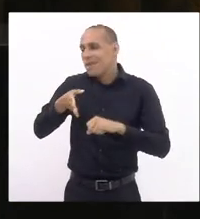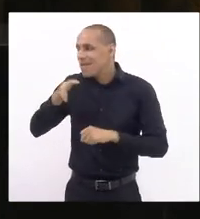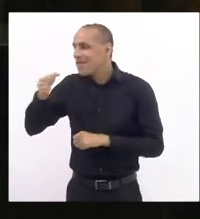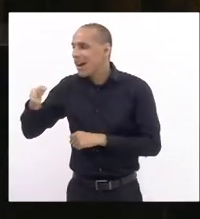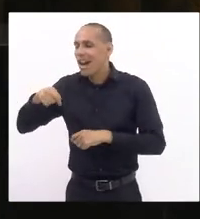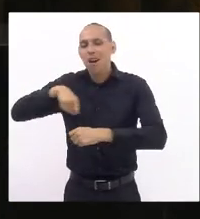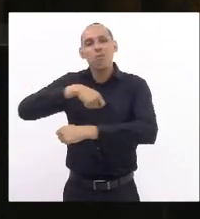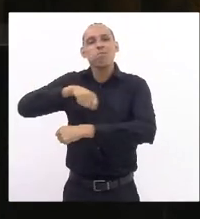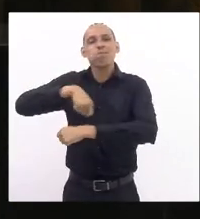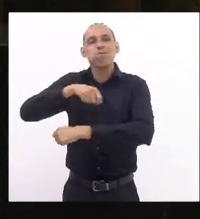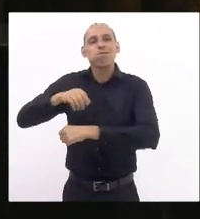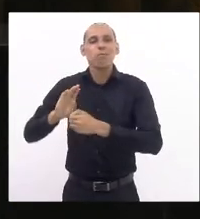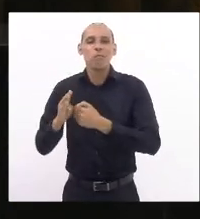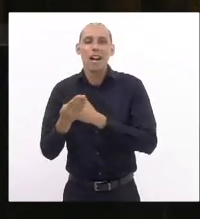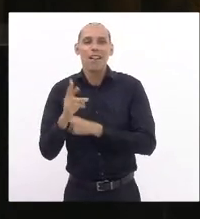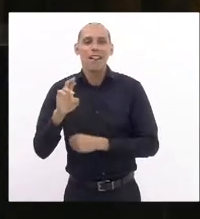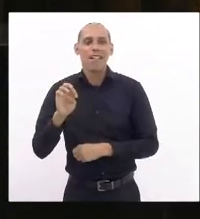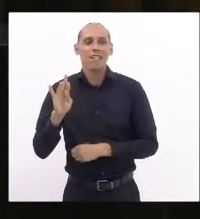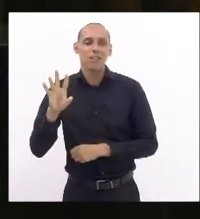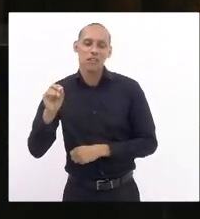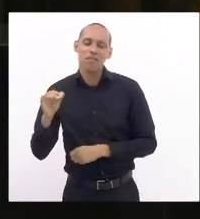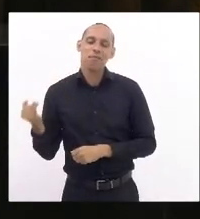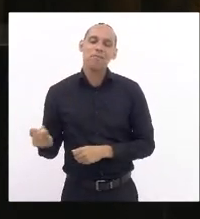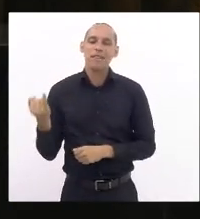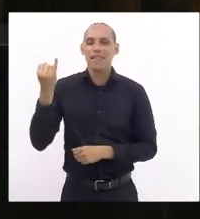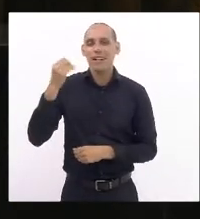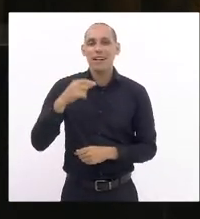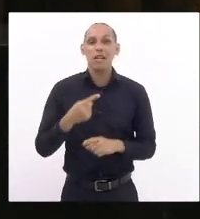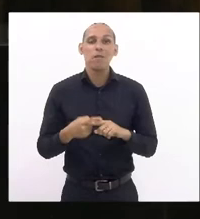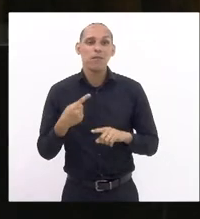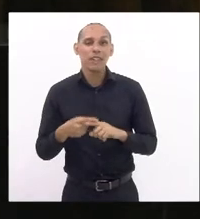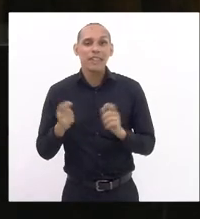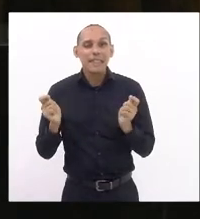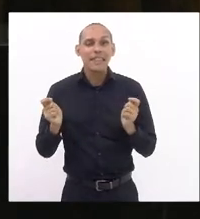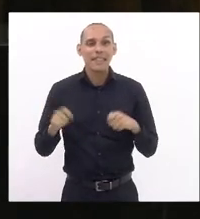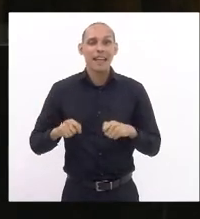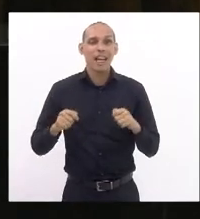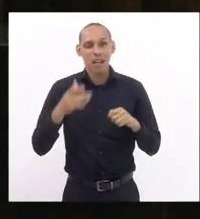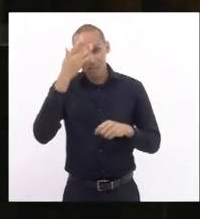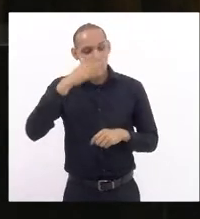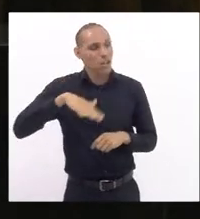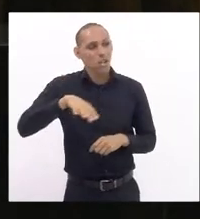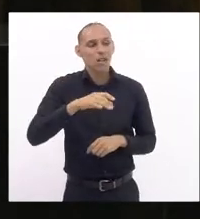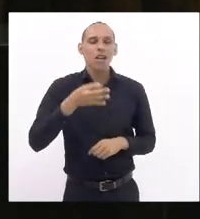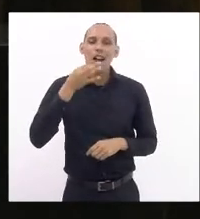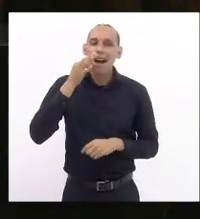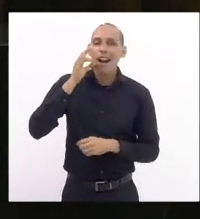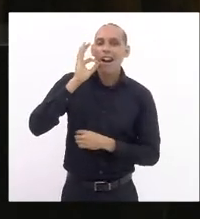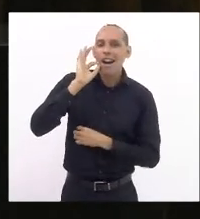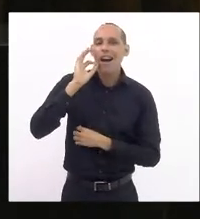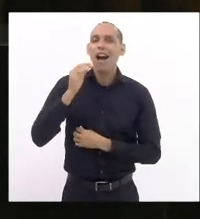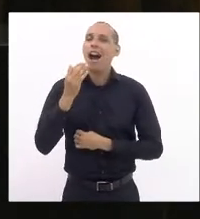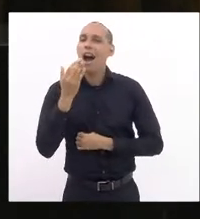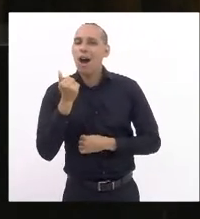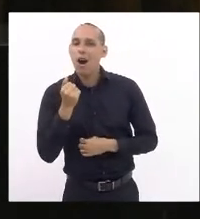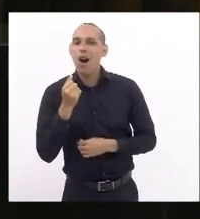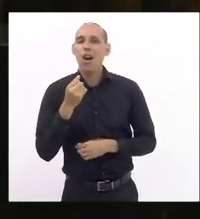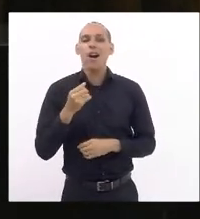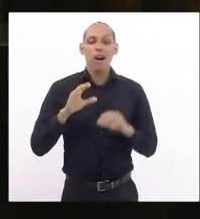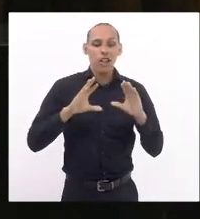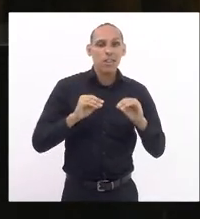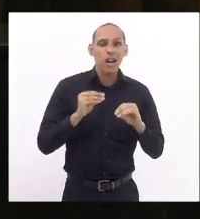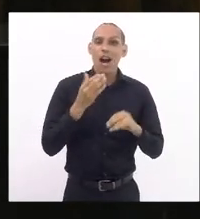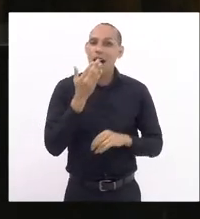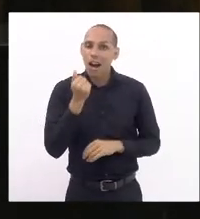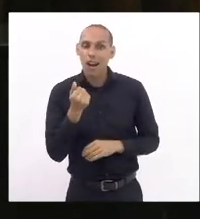do Retiro, nesse sentido, é muito importante, porque garantiu ali café da manhã, almoço e janta.